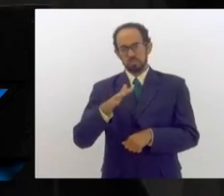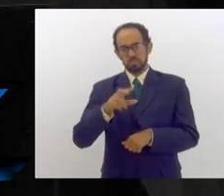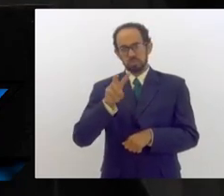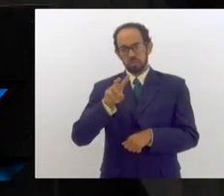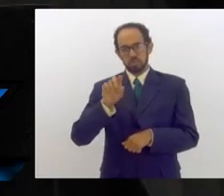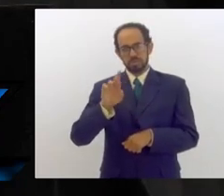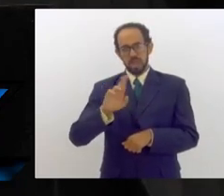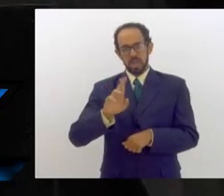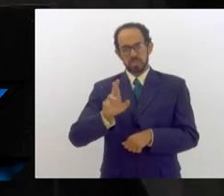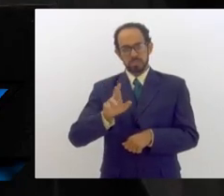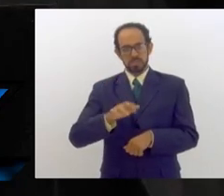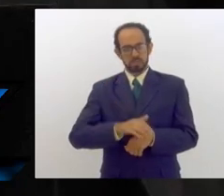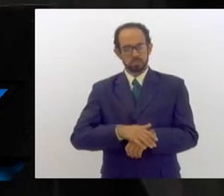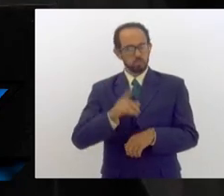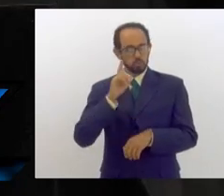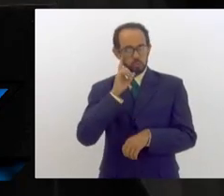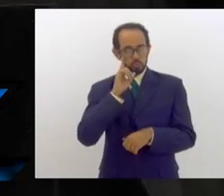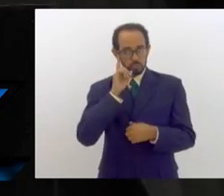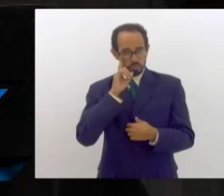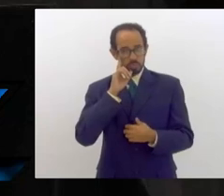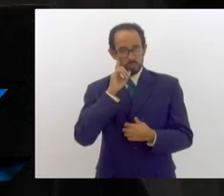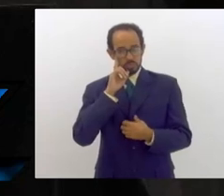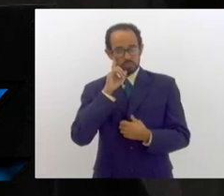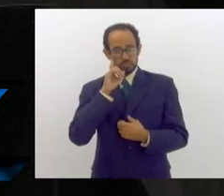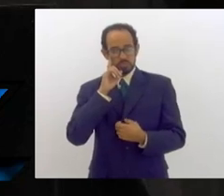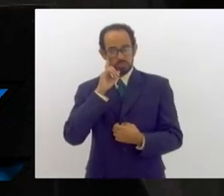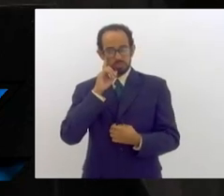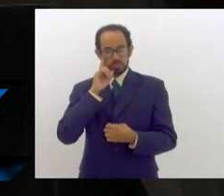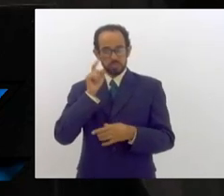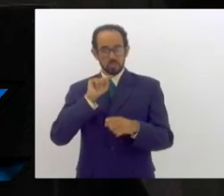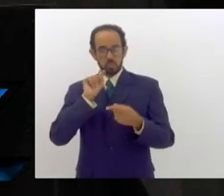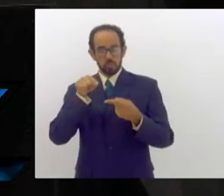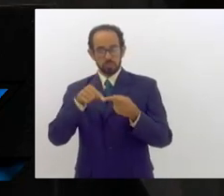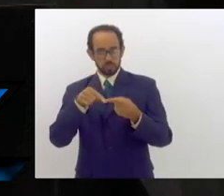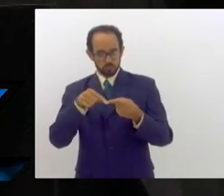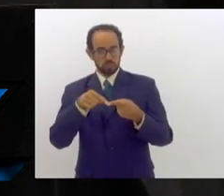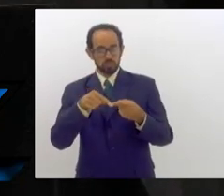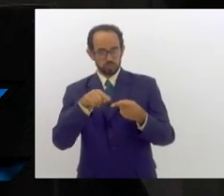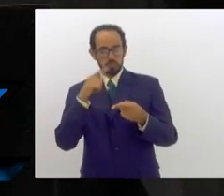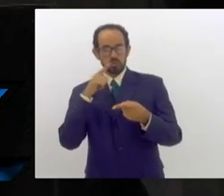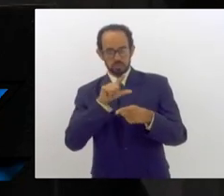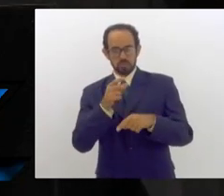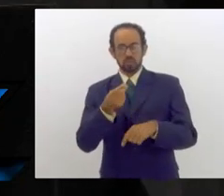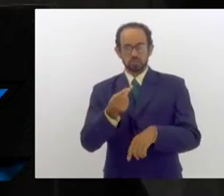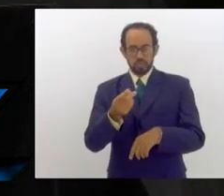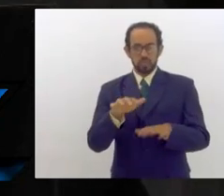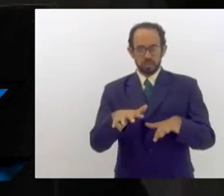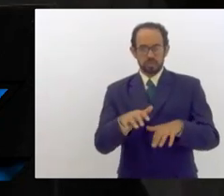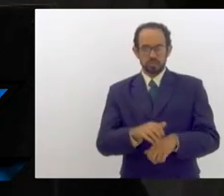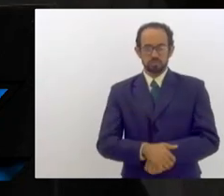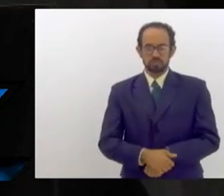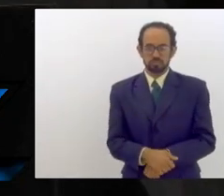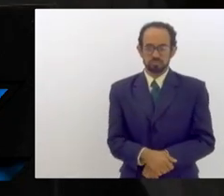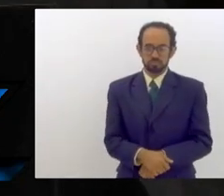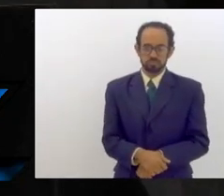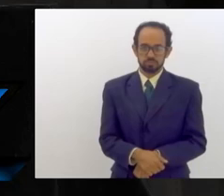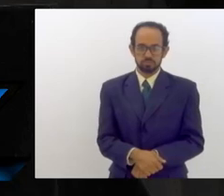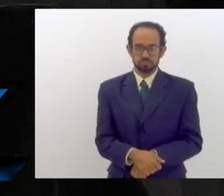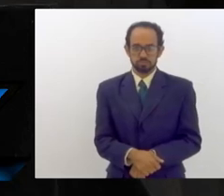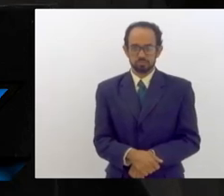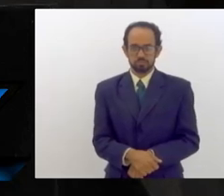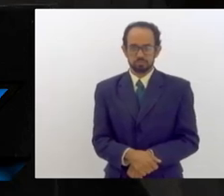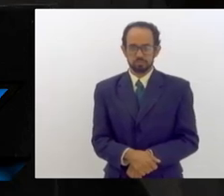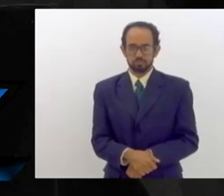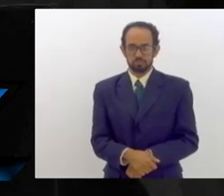por aí por dia seria o objetivo ele teria dinheiro para isso em cima de